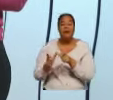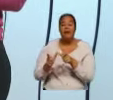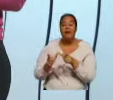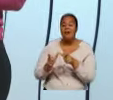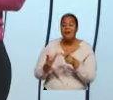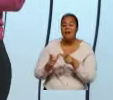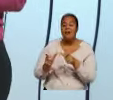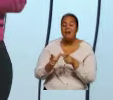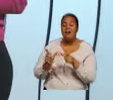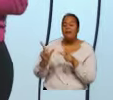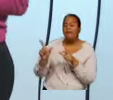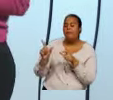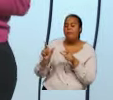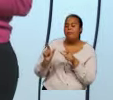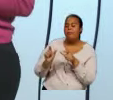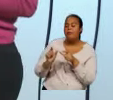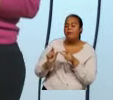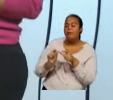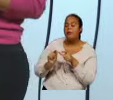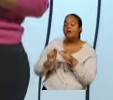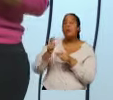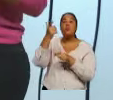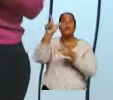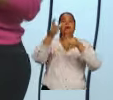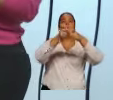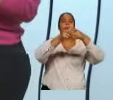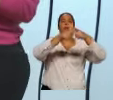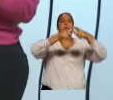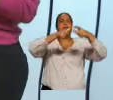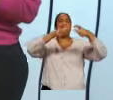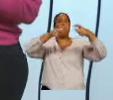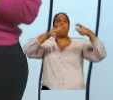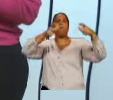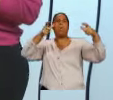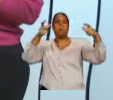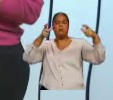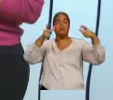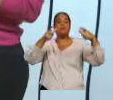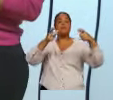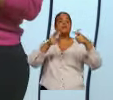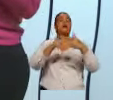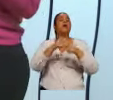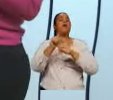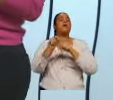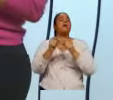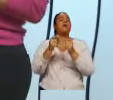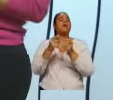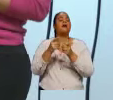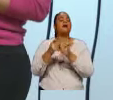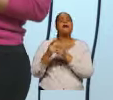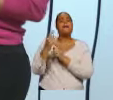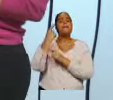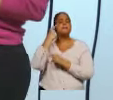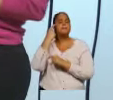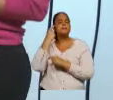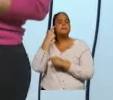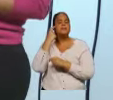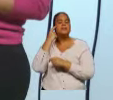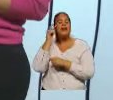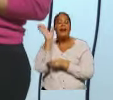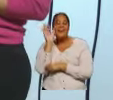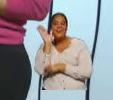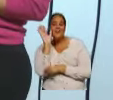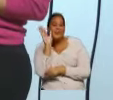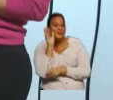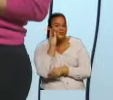concentra um volume muito grande de pessoas e quais são os fatores a vão primeiro então numa